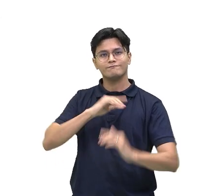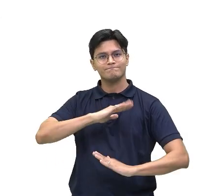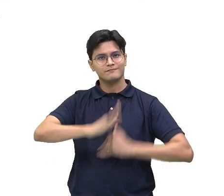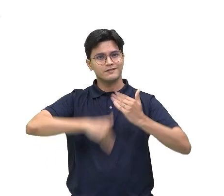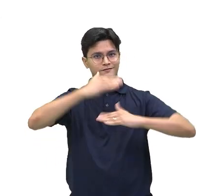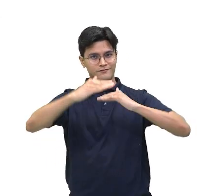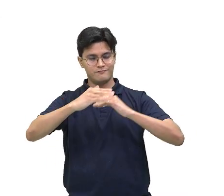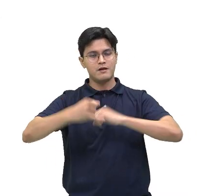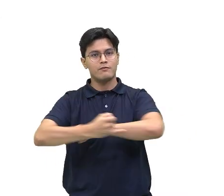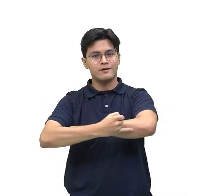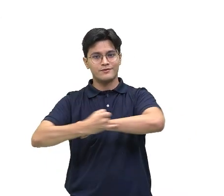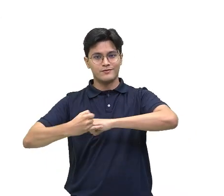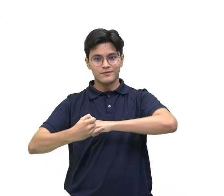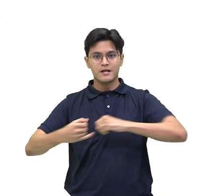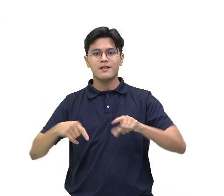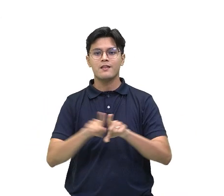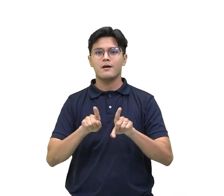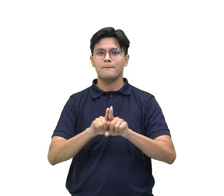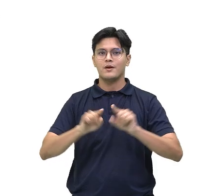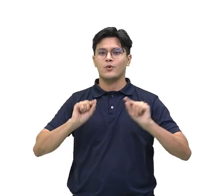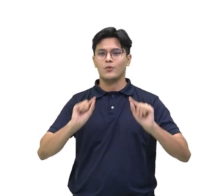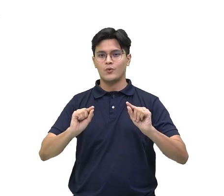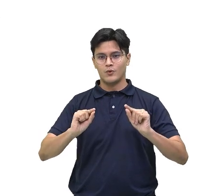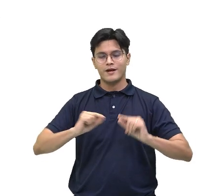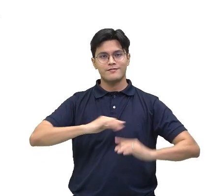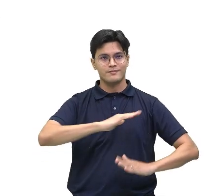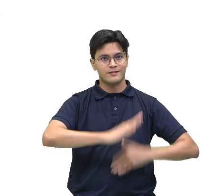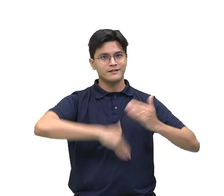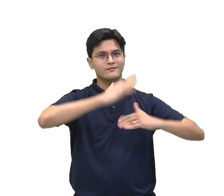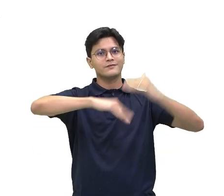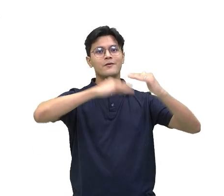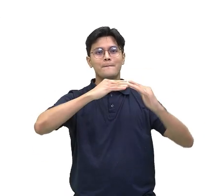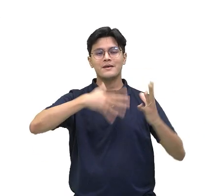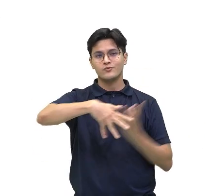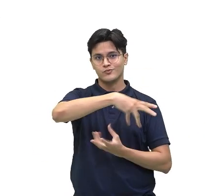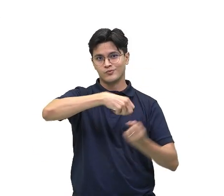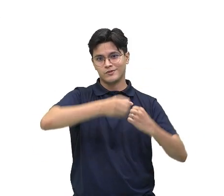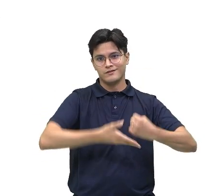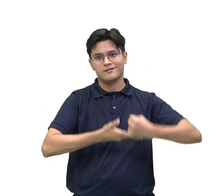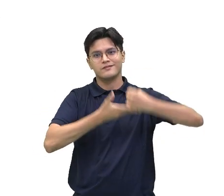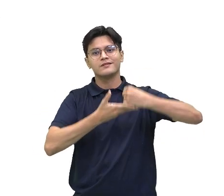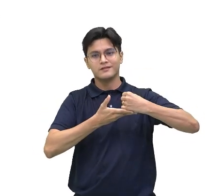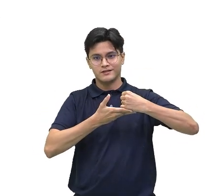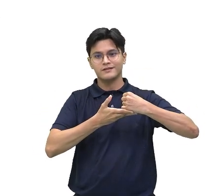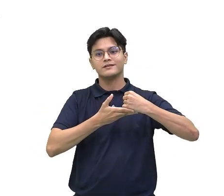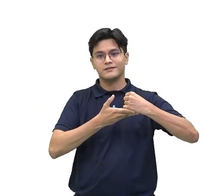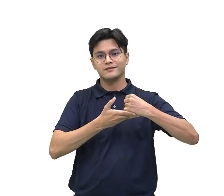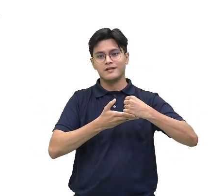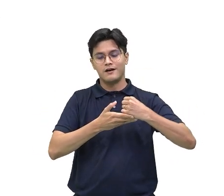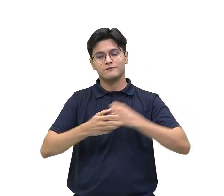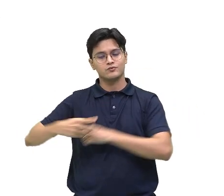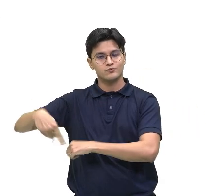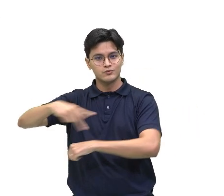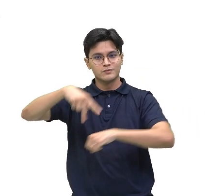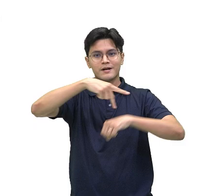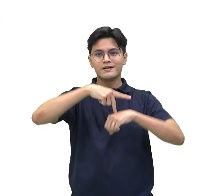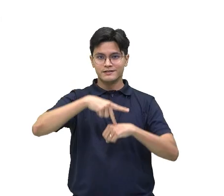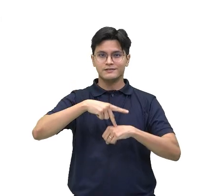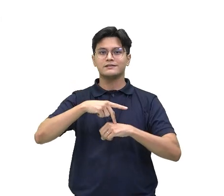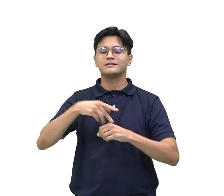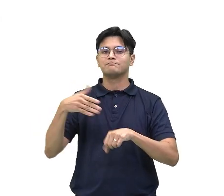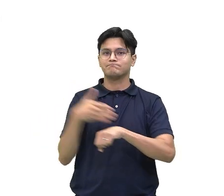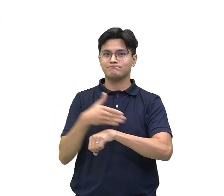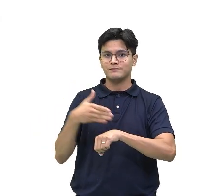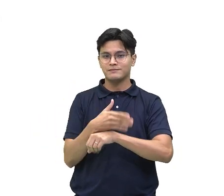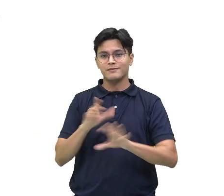de infraestrutura quanto na parte de desenvolvimento sustentável para esses países membros, né, que